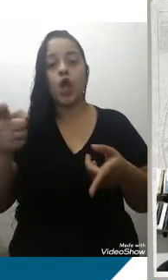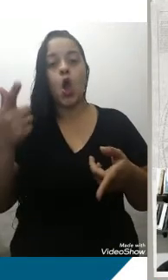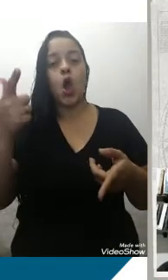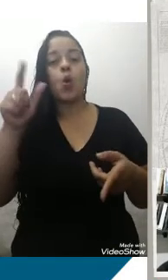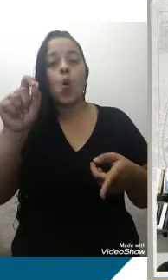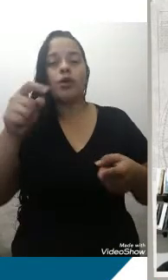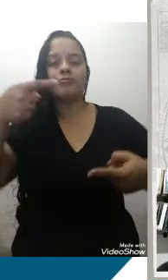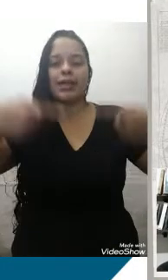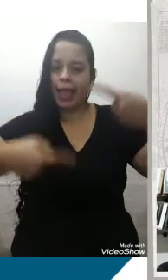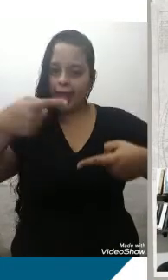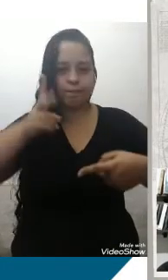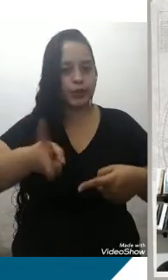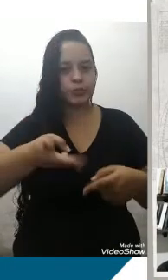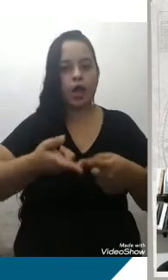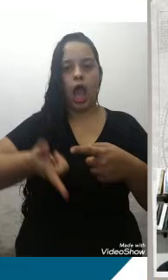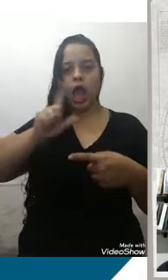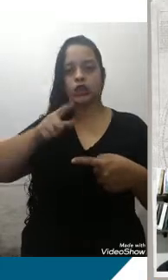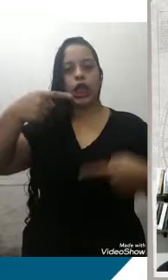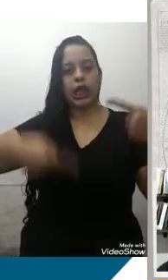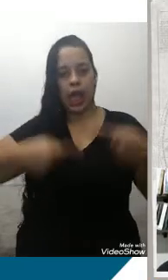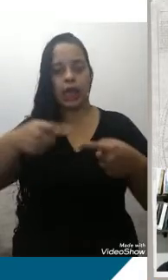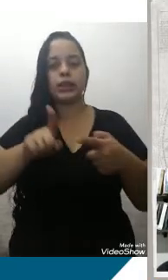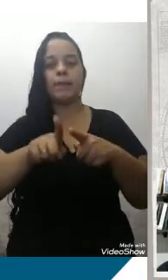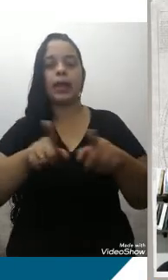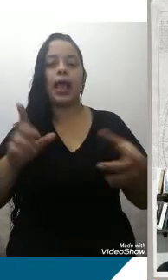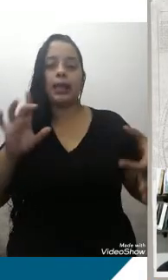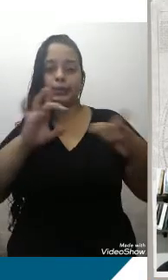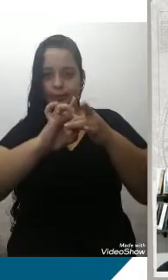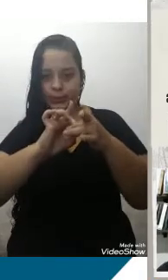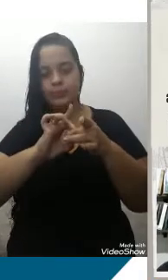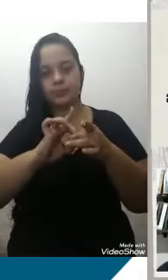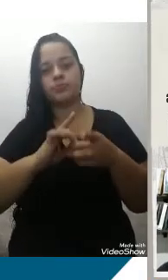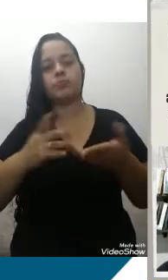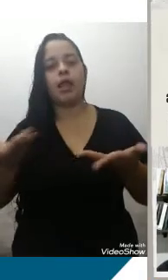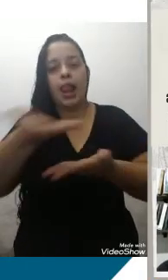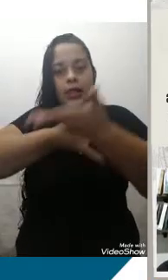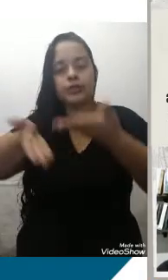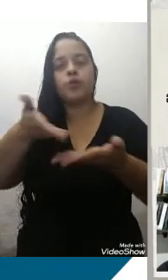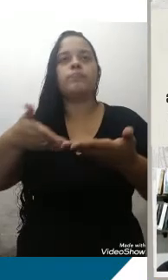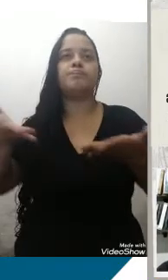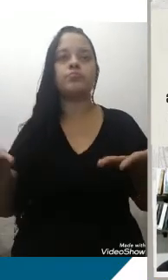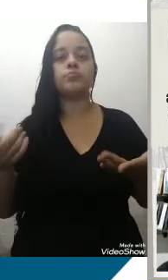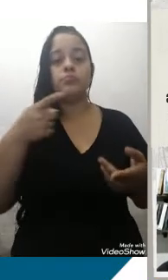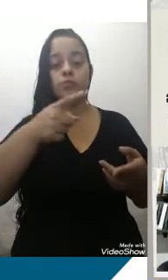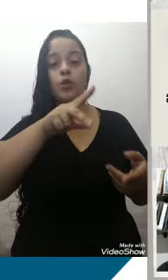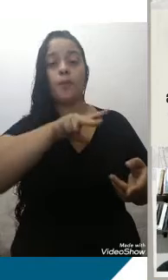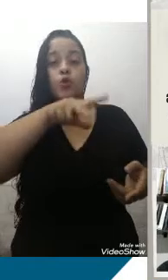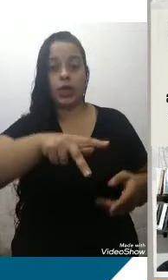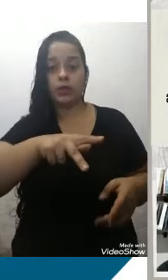de guerras e alianças que eles construíram suas relações, certo? Bem,